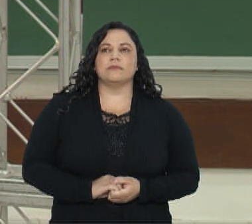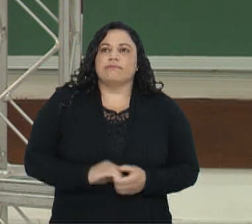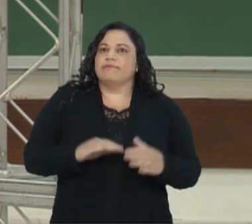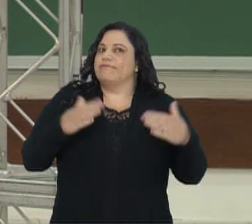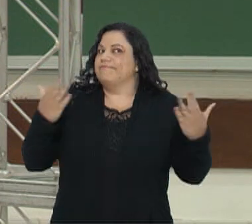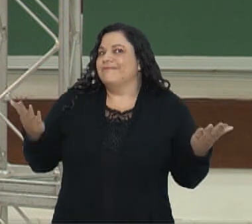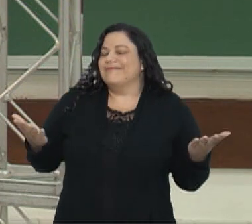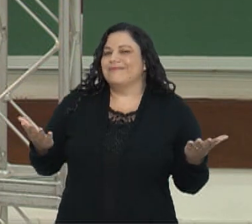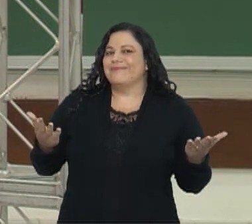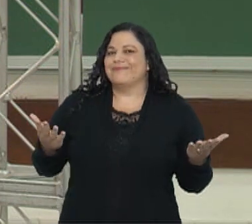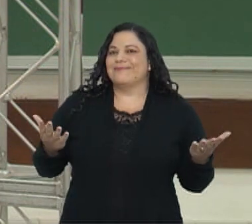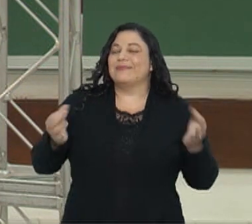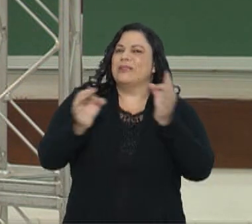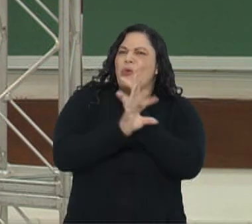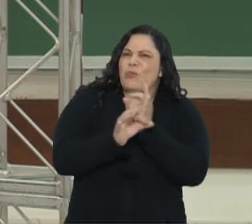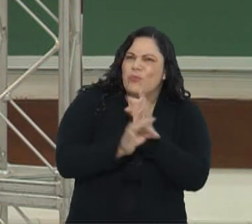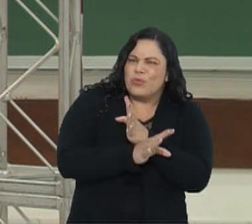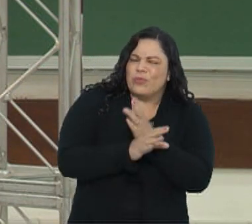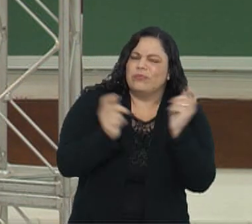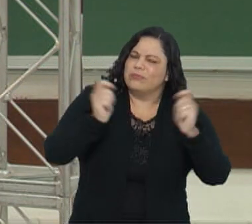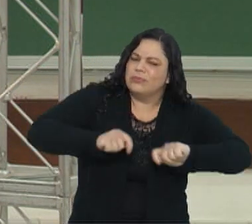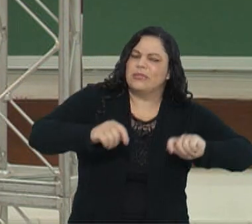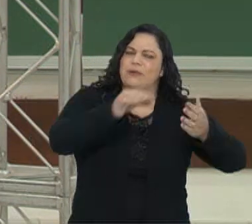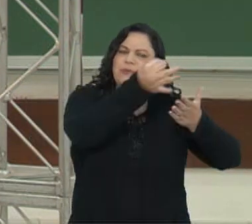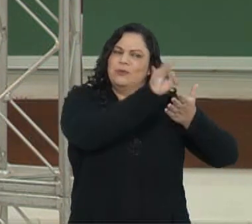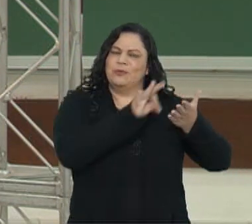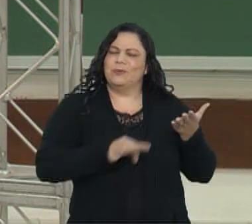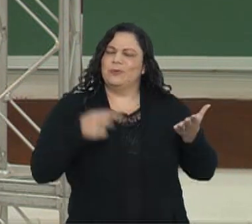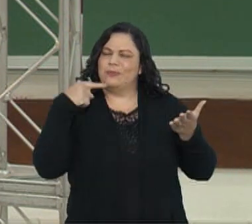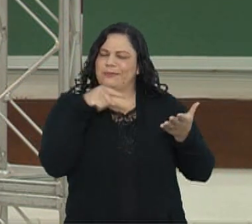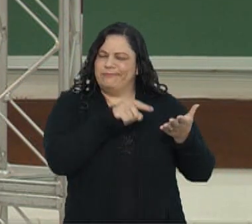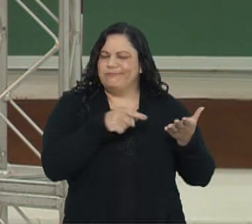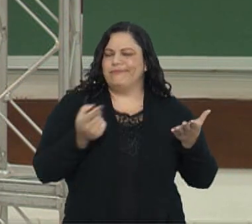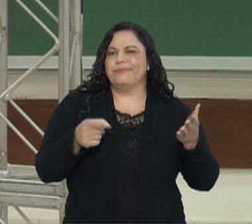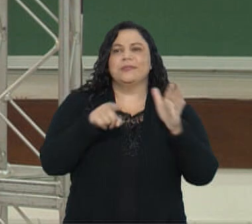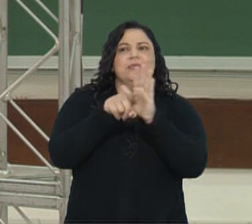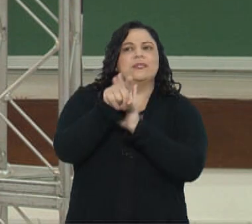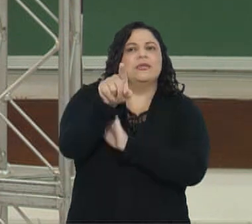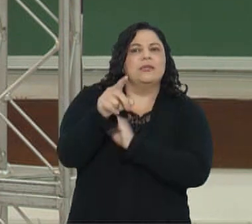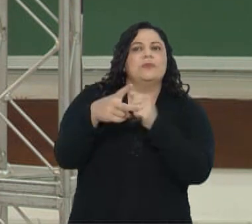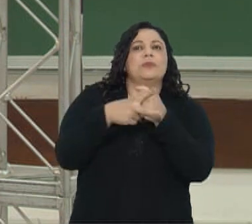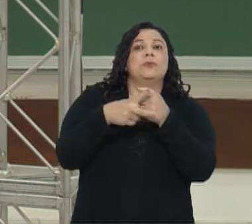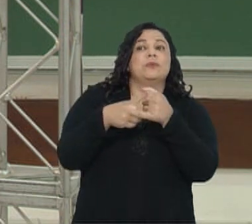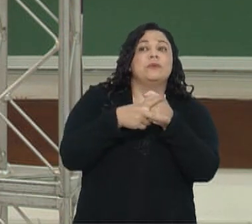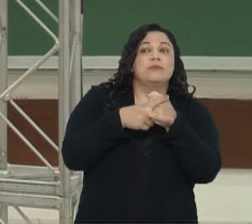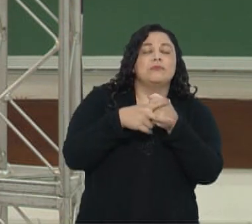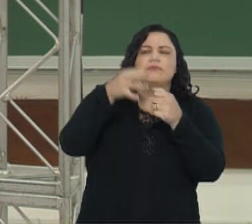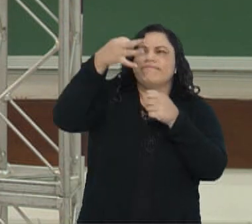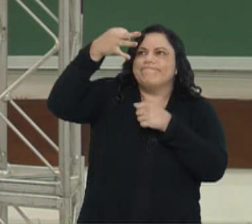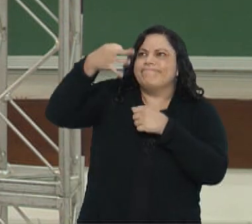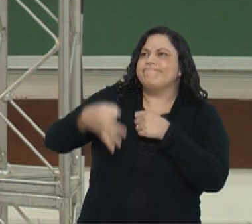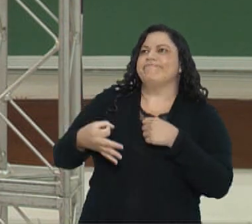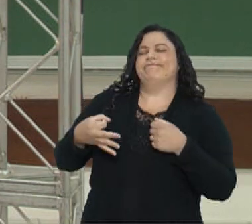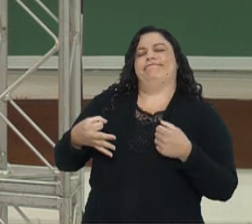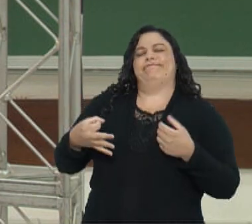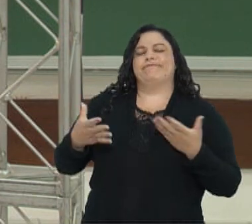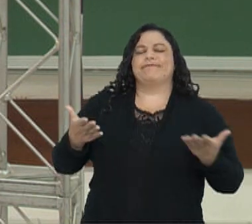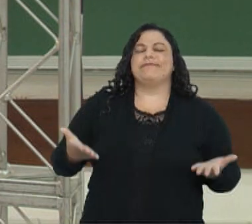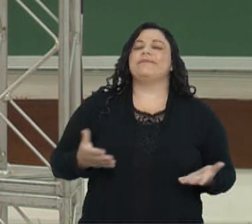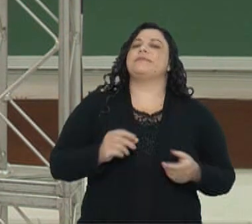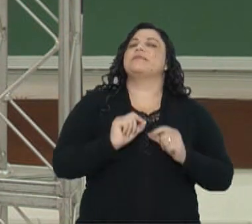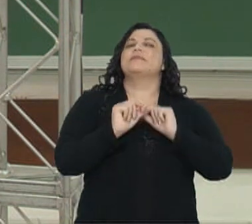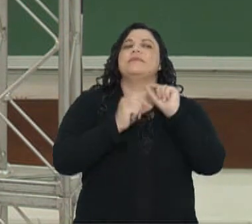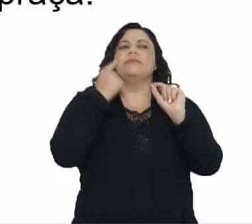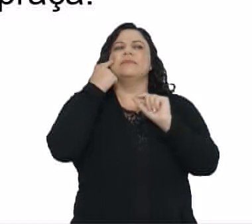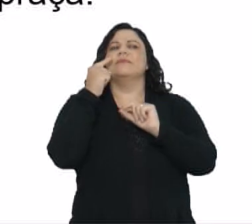Daí, pessoal, prontinho para a correção? Então, vamos lá, fazendo a perguntinha para o verbo ali para termos certeza disso, né? Então, veja